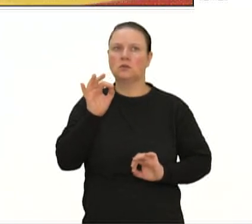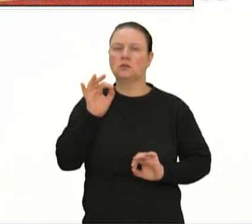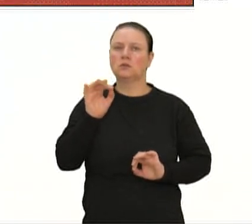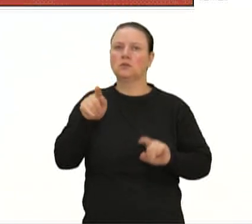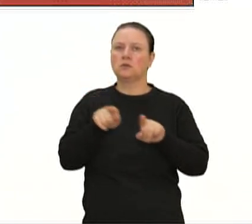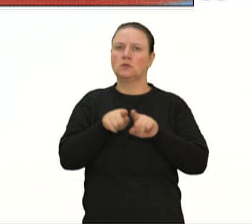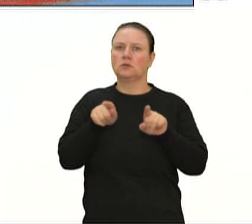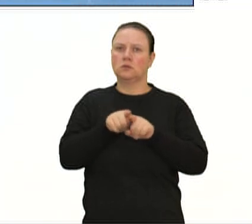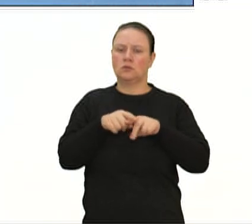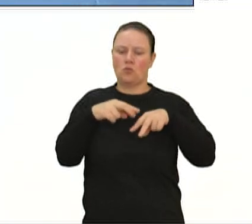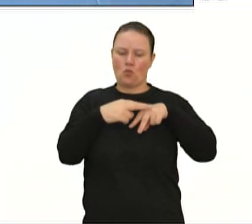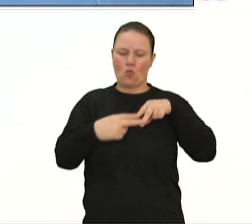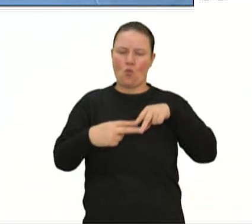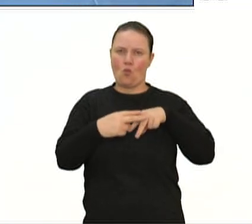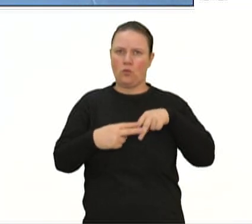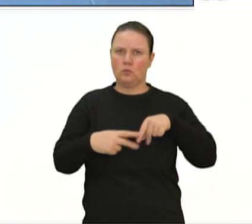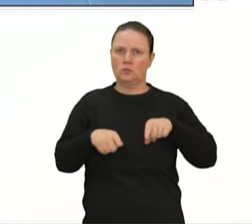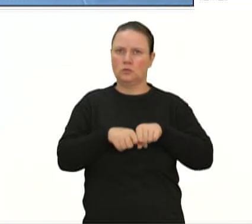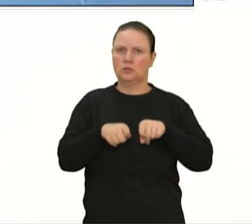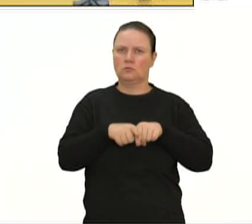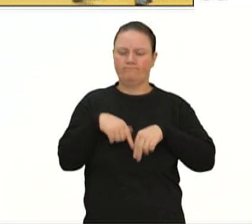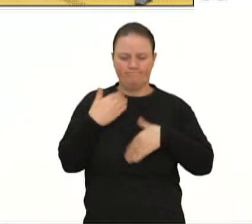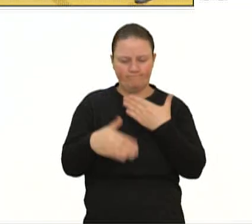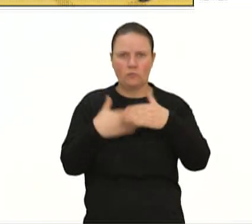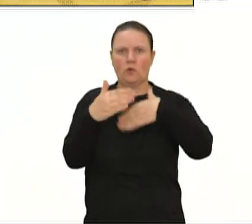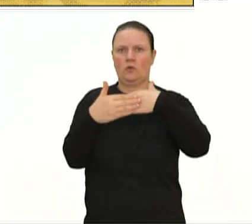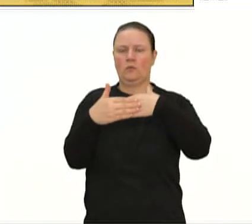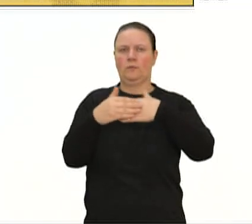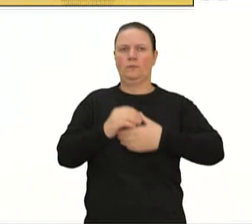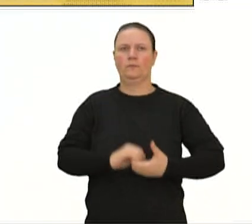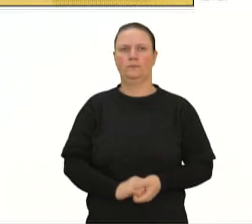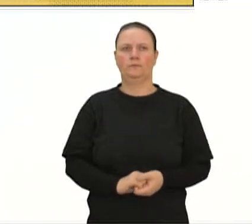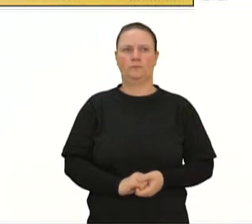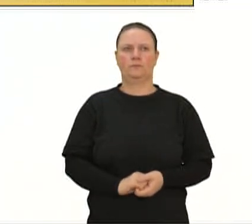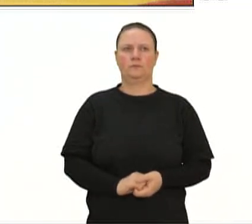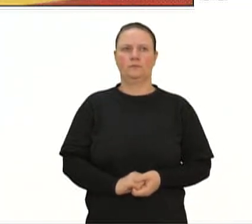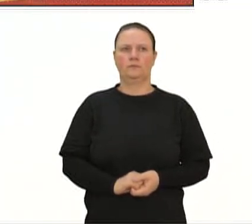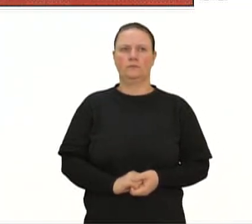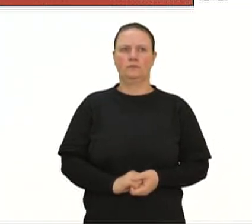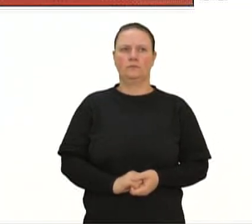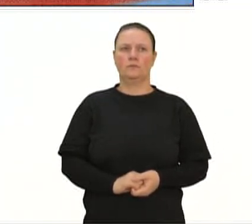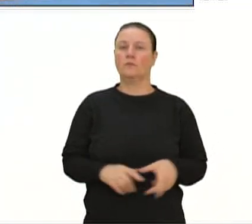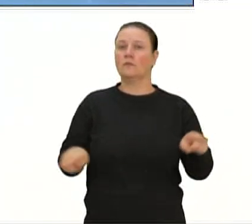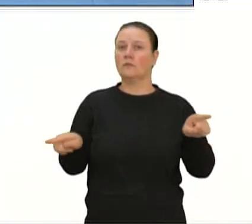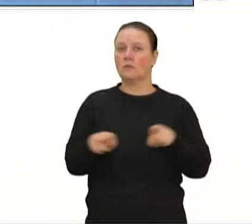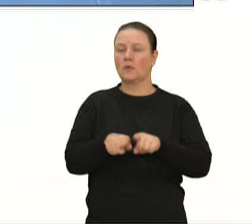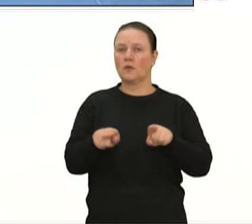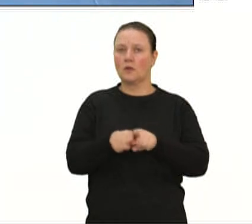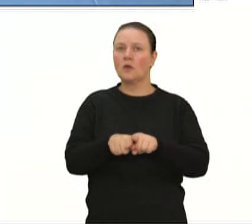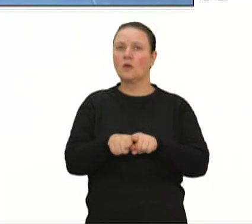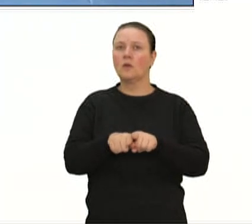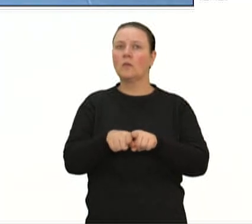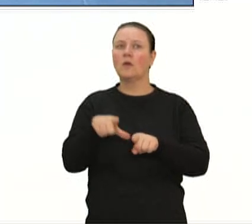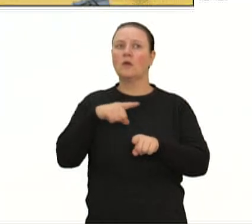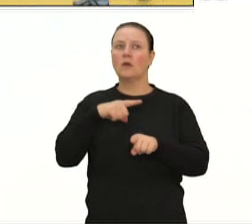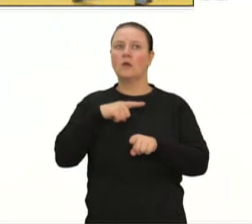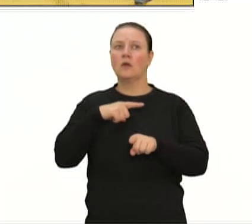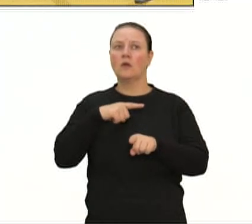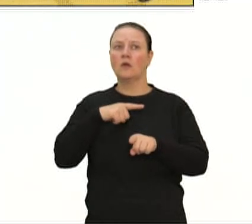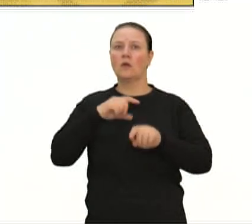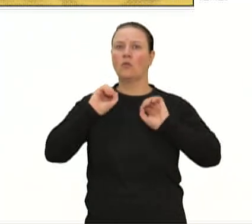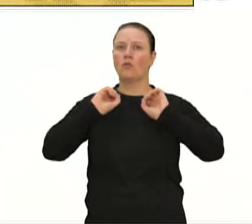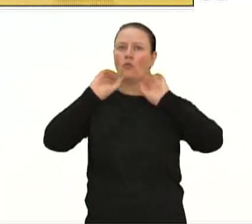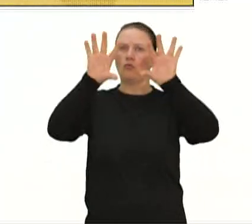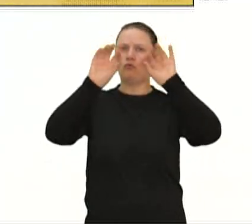membros inferiores. E aí ele desenvolve o golpe. E logo abaixo nós temos a cortada